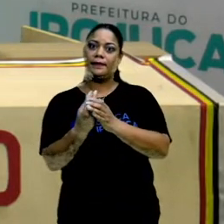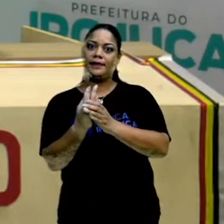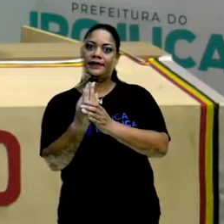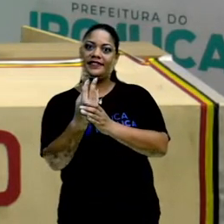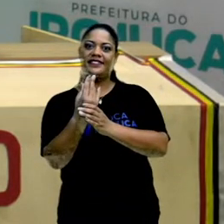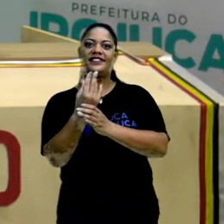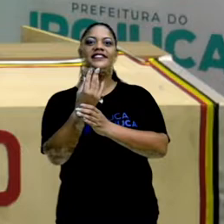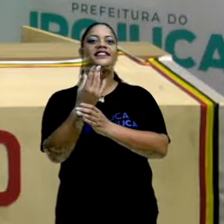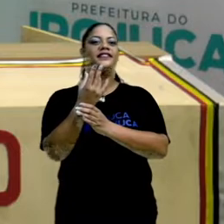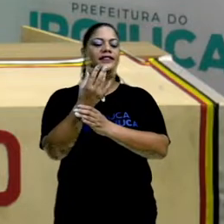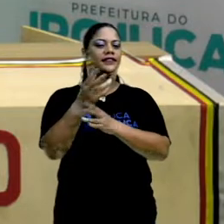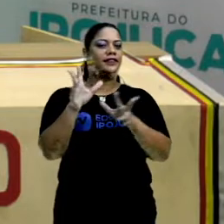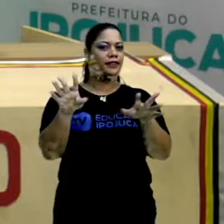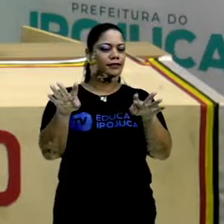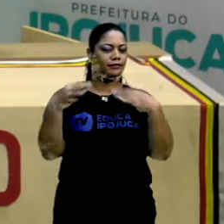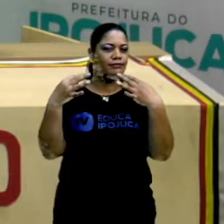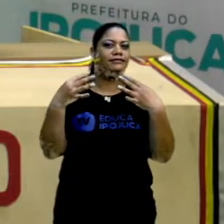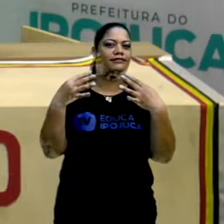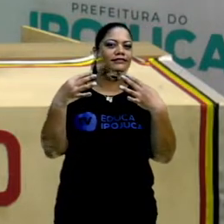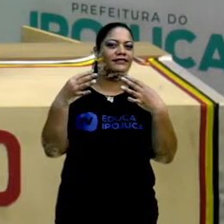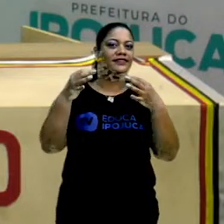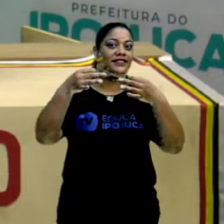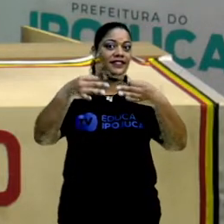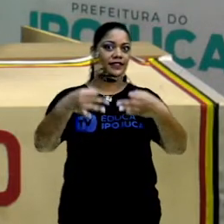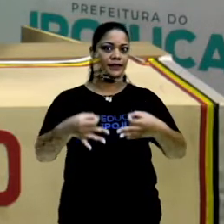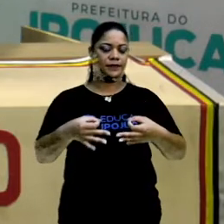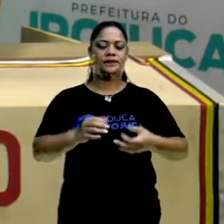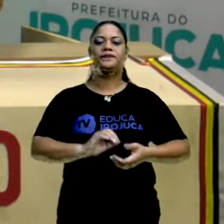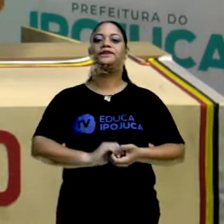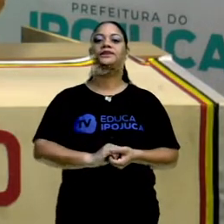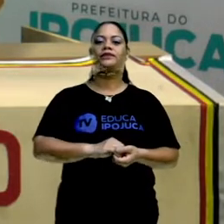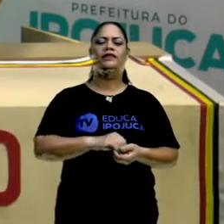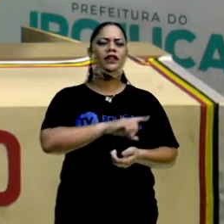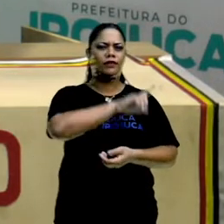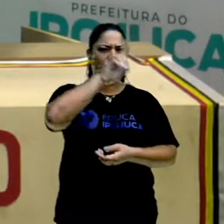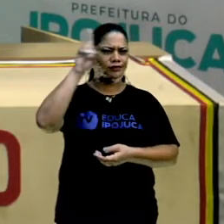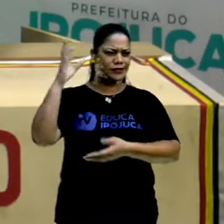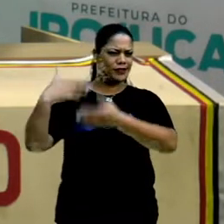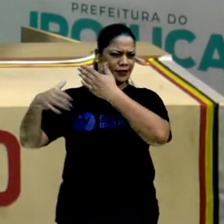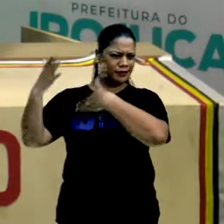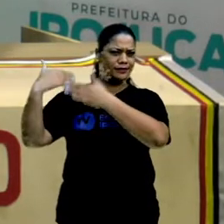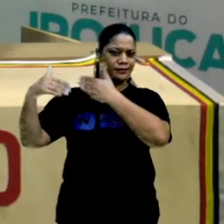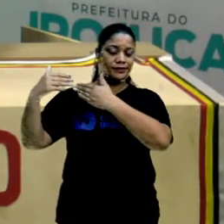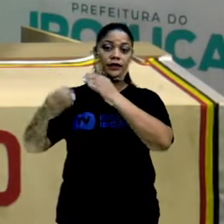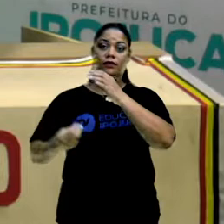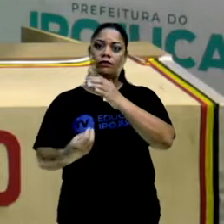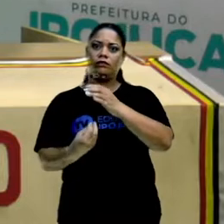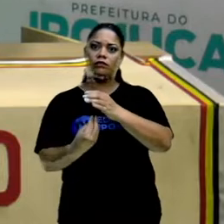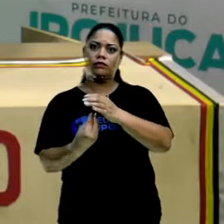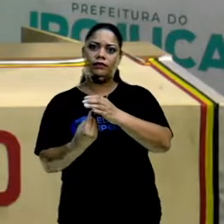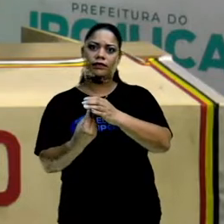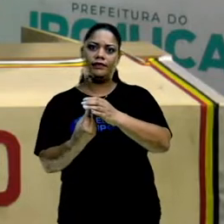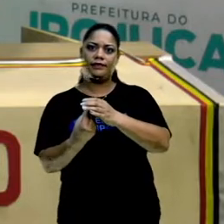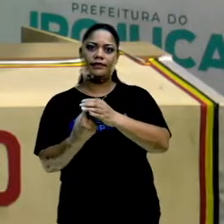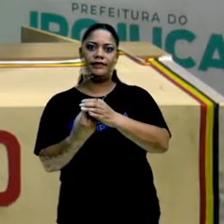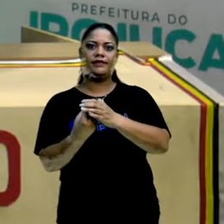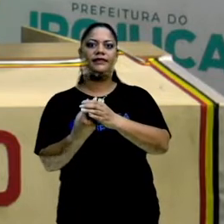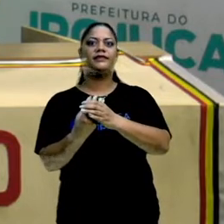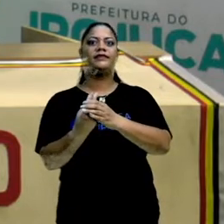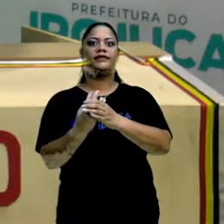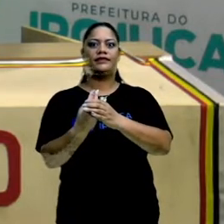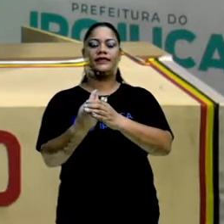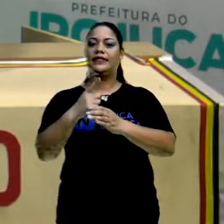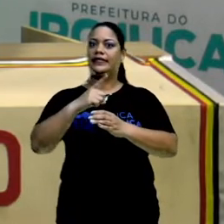plantinha. Preste atenção, certo? Era uma vez uma plantinha que tinha